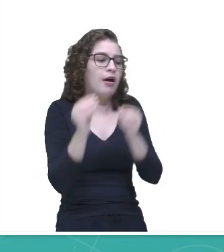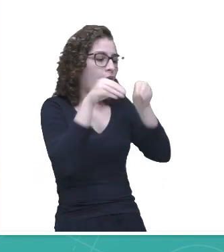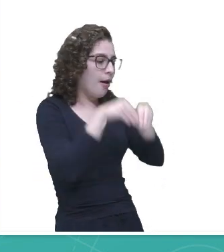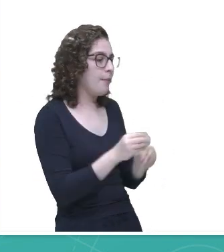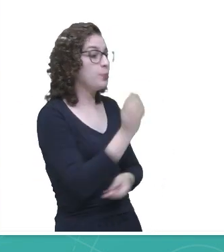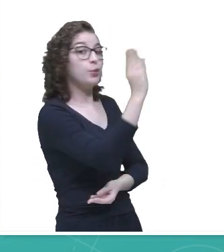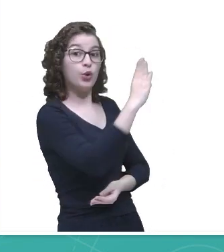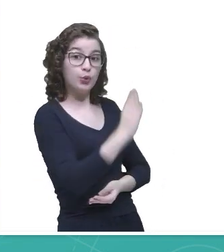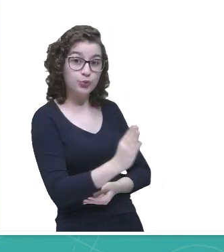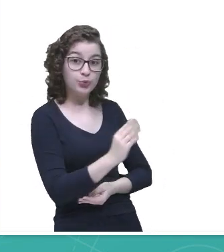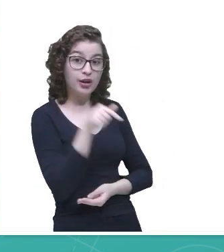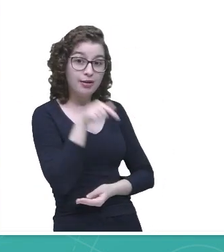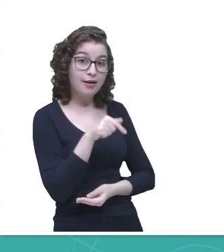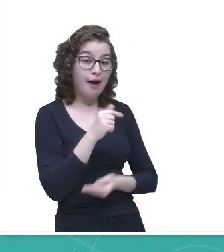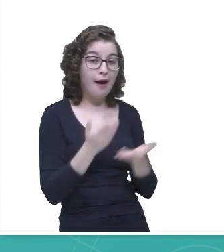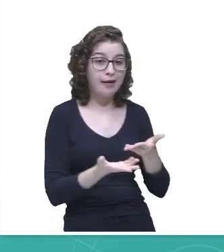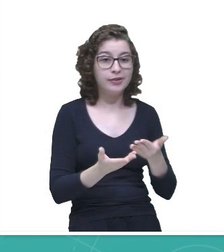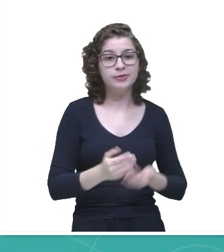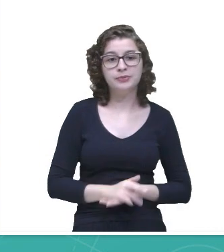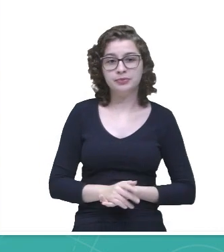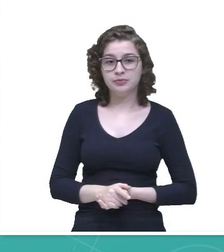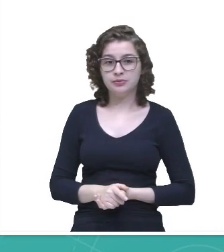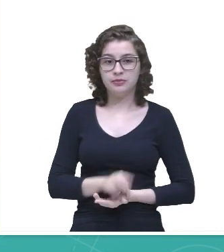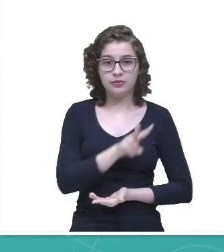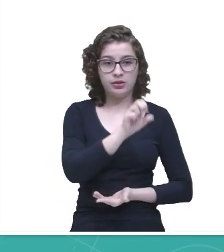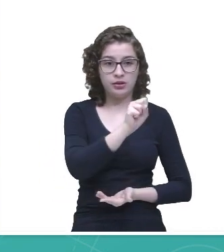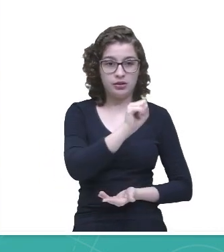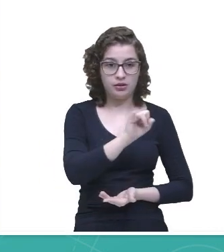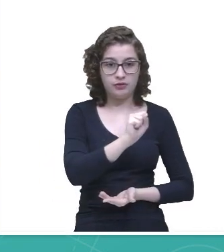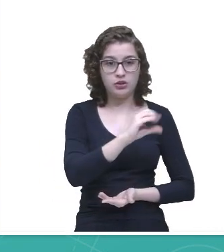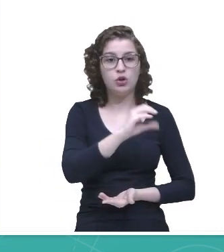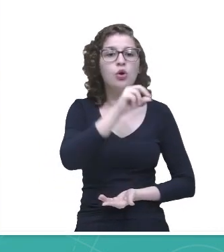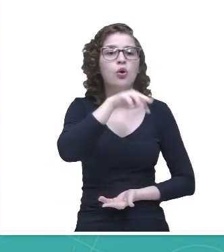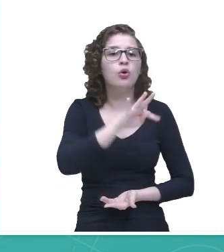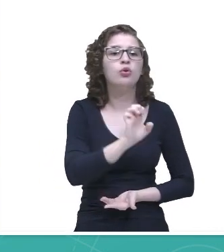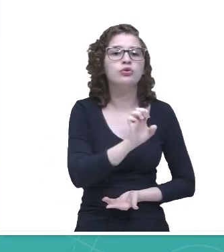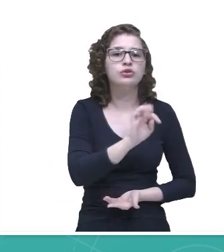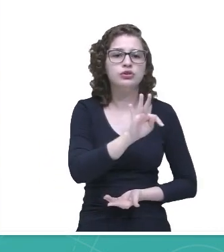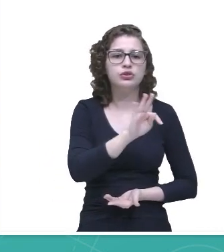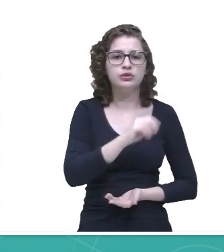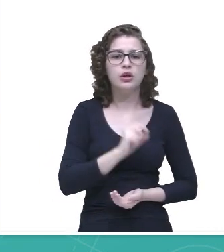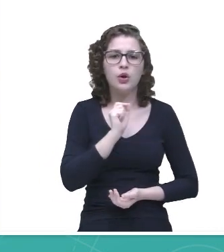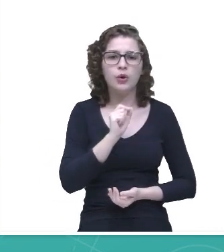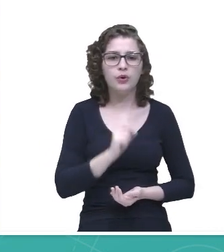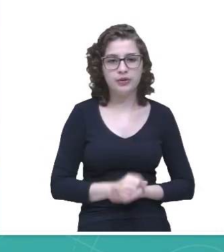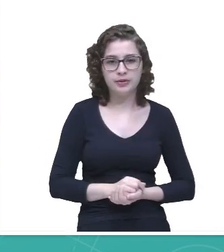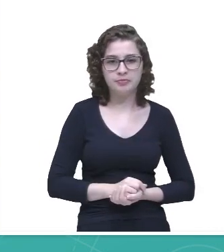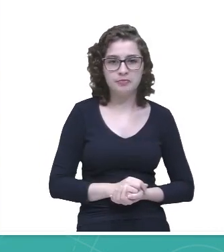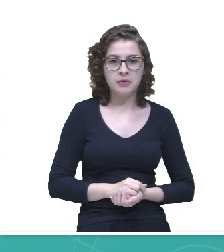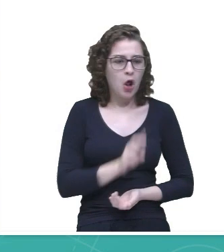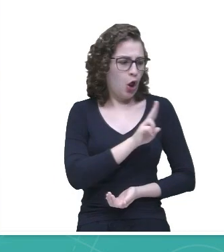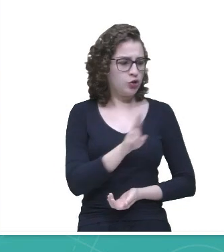Europa. Visconti, por exemplo, foi chamado de impressionista em 1890 pela imprensa